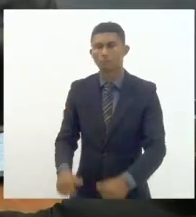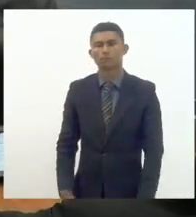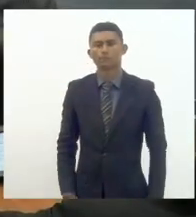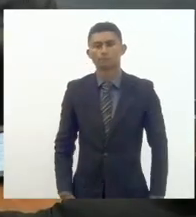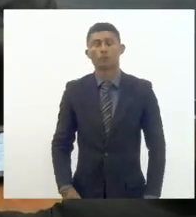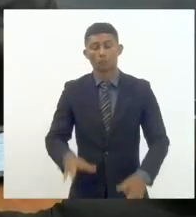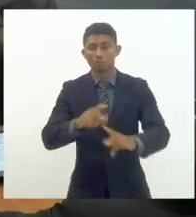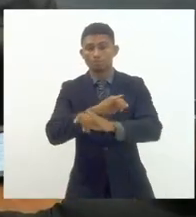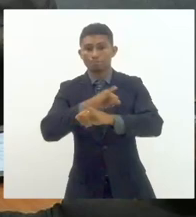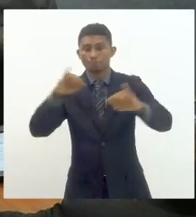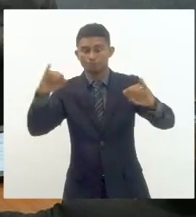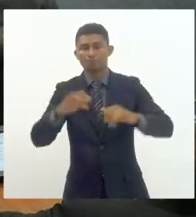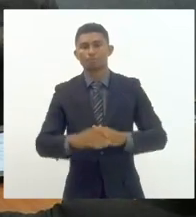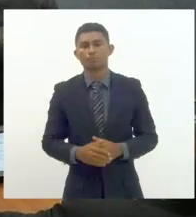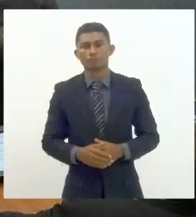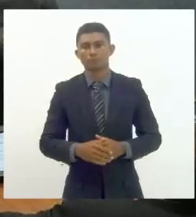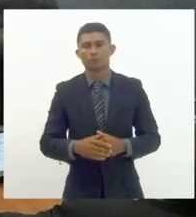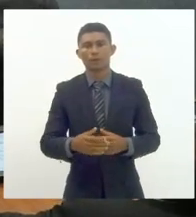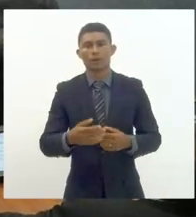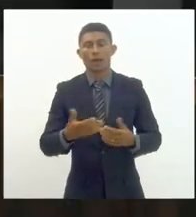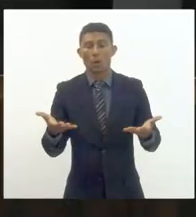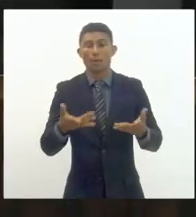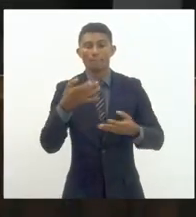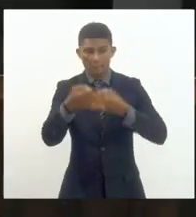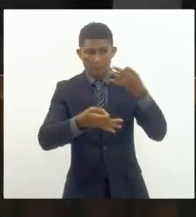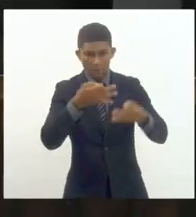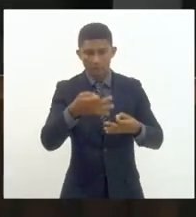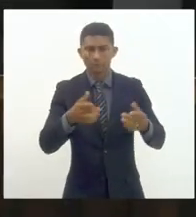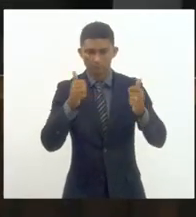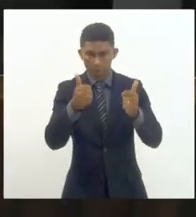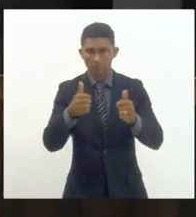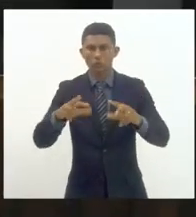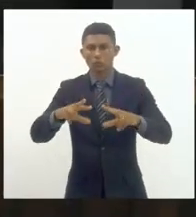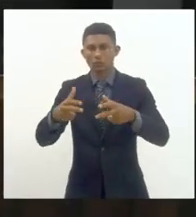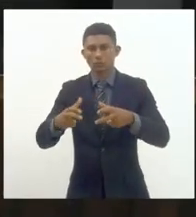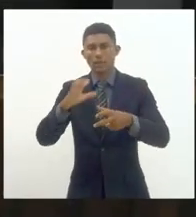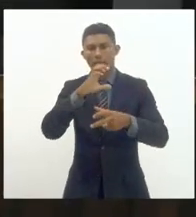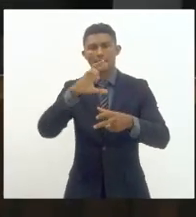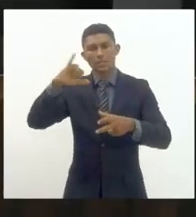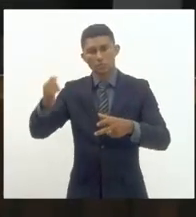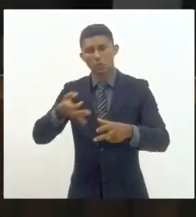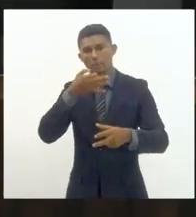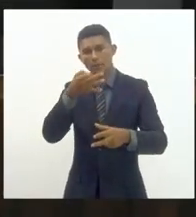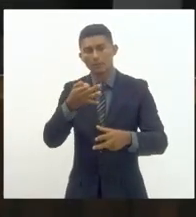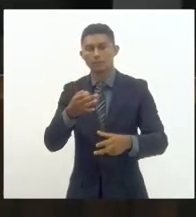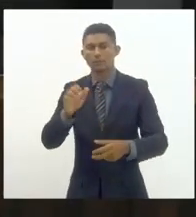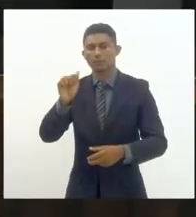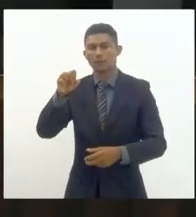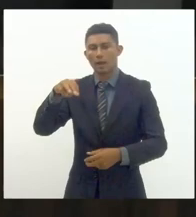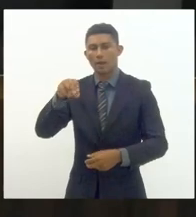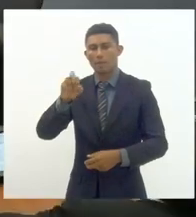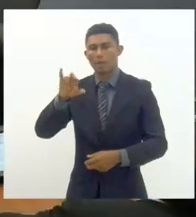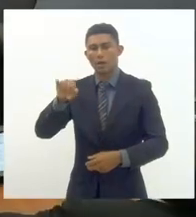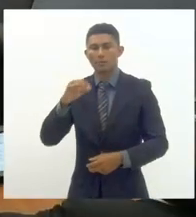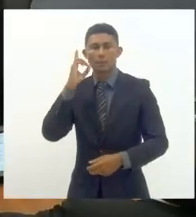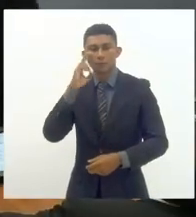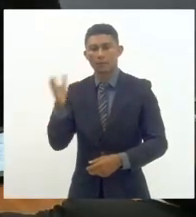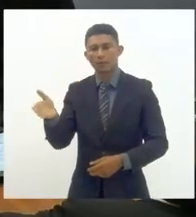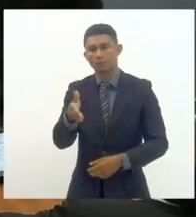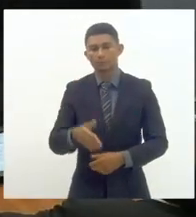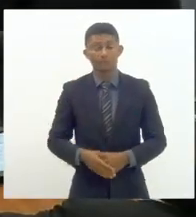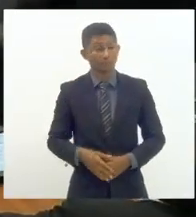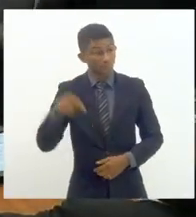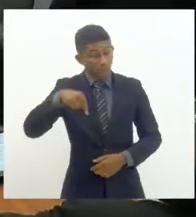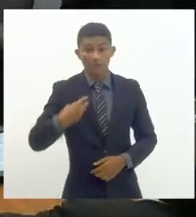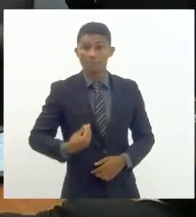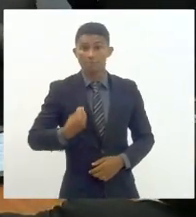Presidência, chama os trabalhos à ordem para emitir parecer pela Comissão de Constituição e Justiça, deputado Rodrigo Amorim. Estão presentes